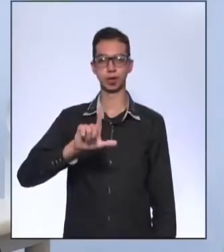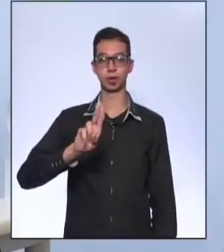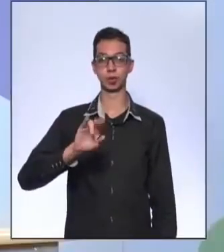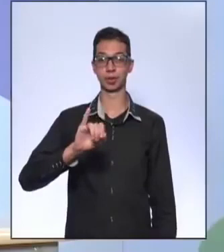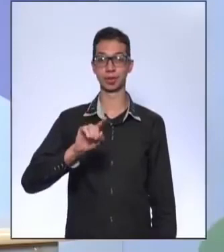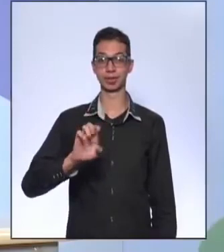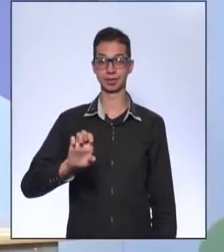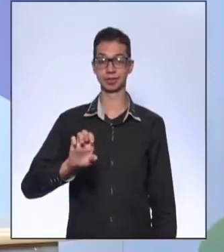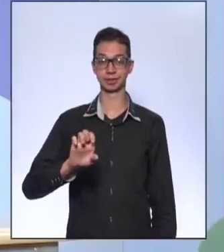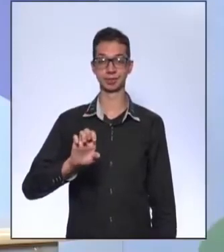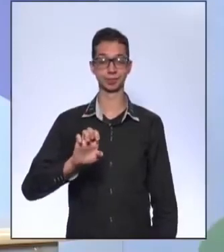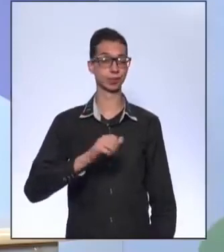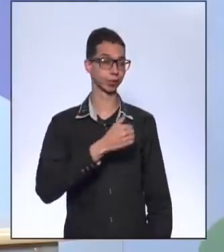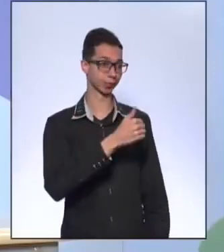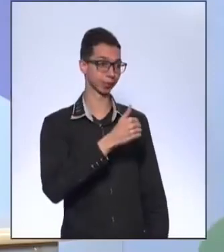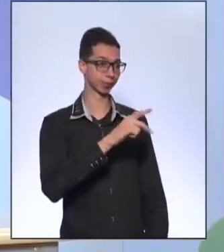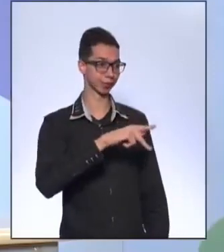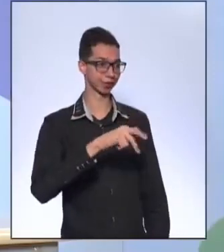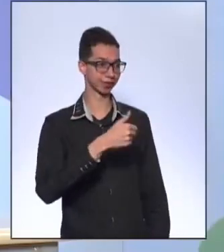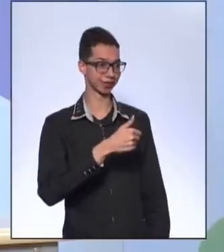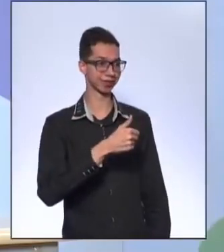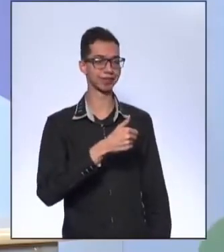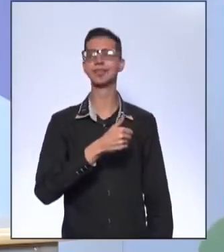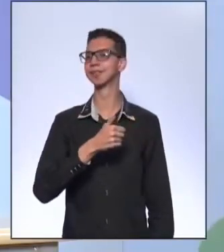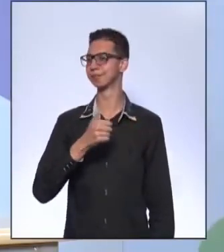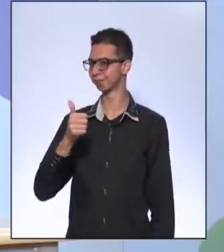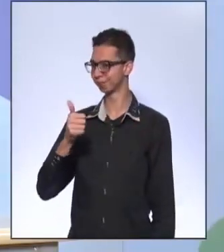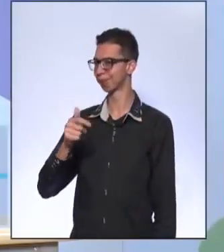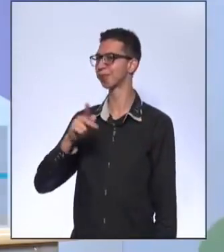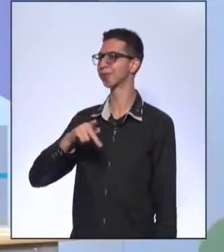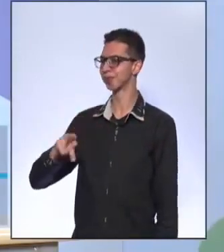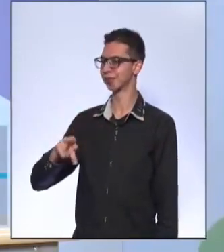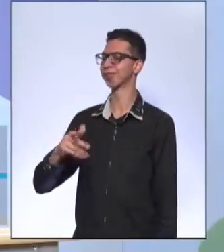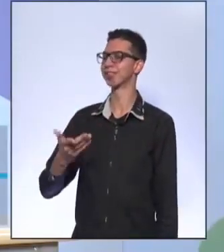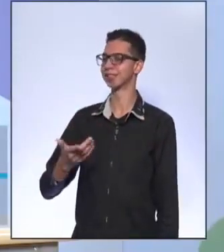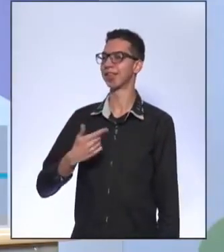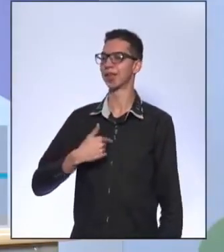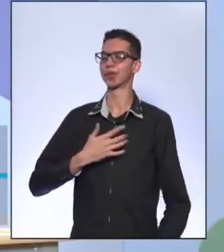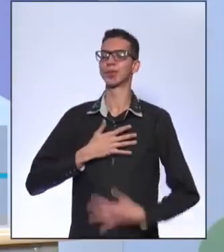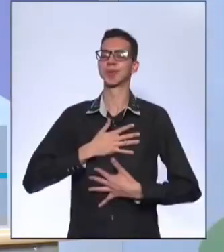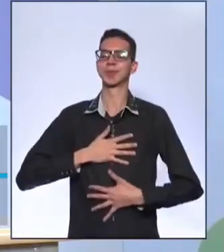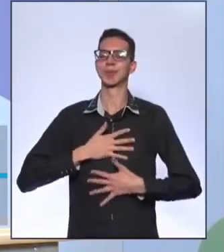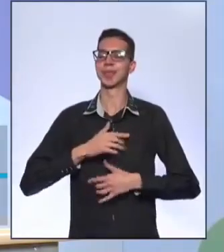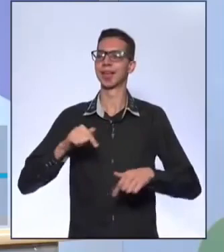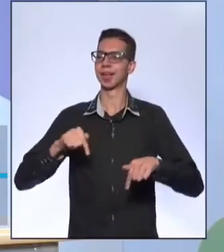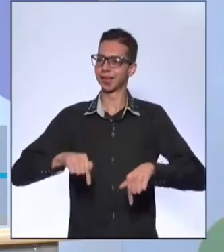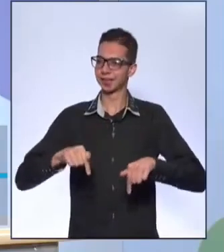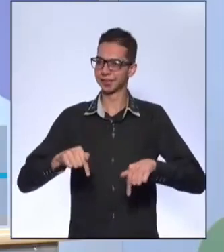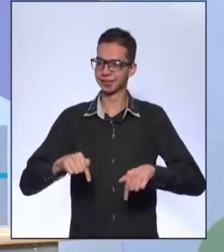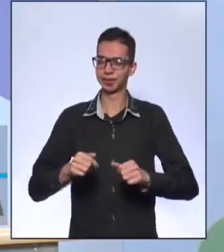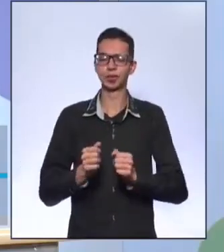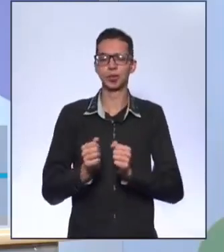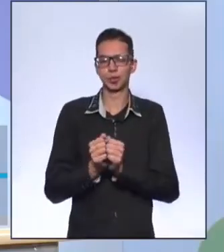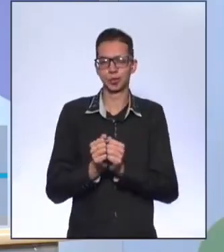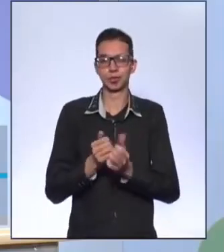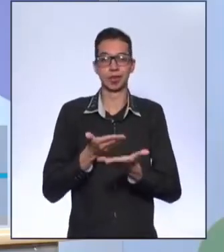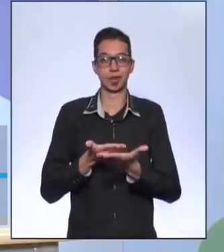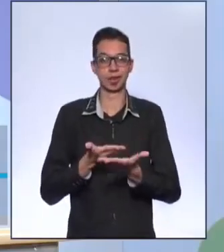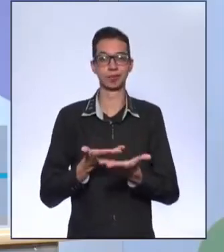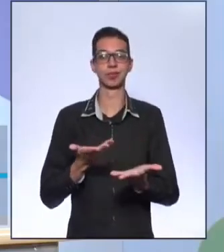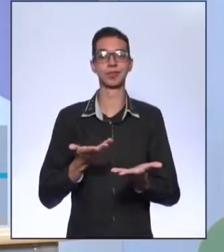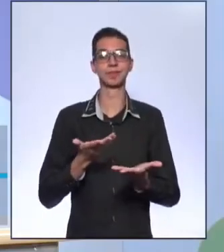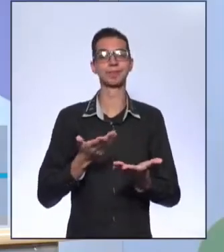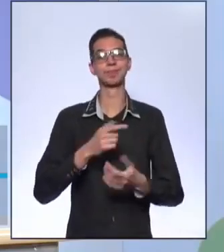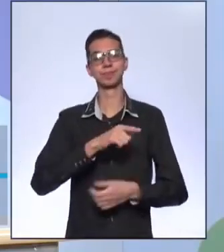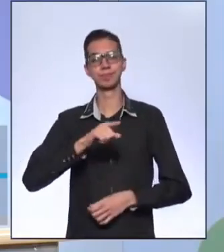do componente de história tudo bem professora tudo bem Professor Antonio trazer tá aqui medindo as suas aulas desejo aí uma boa